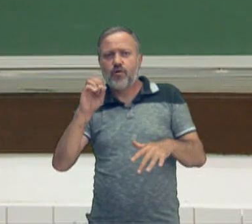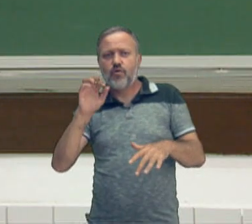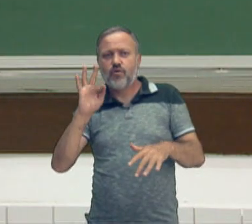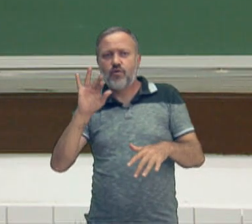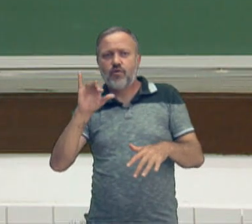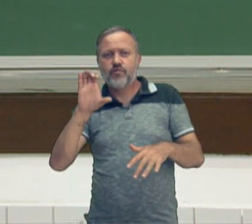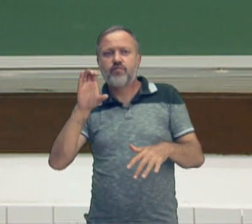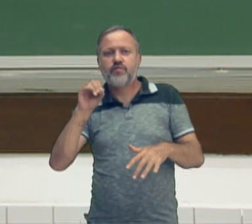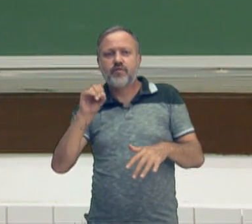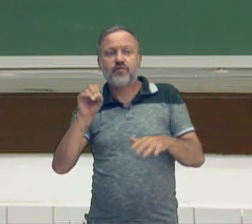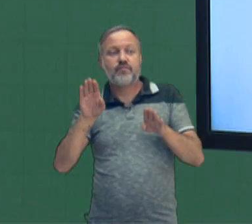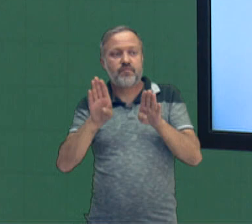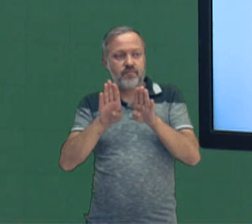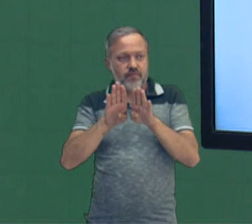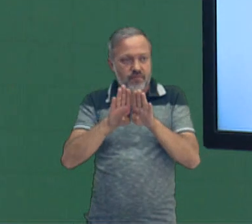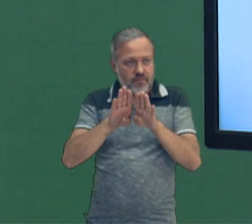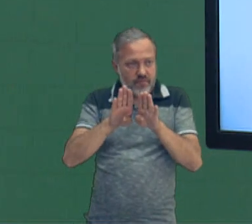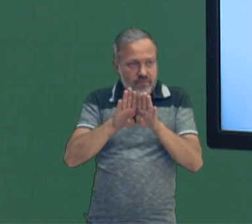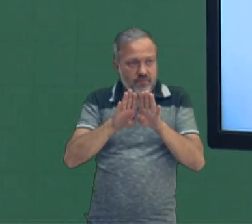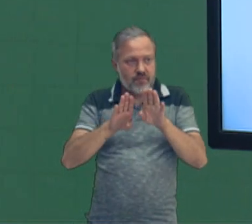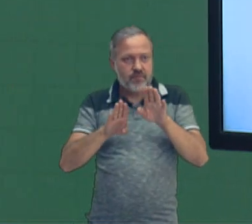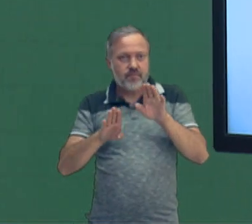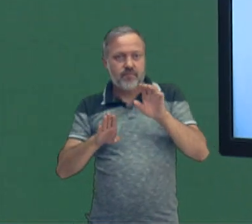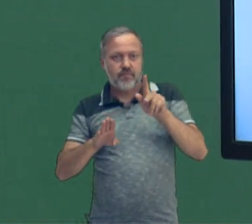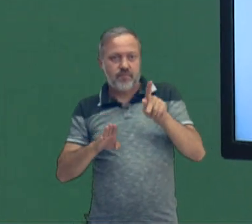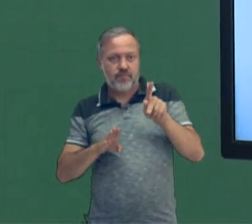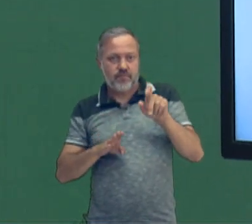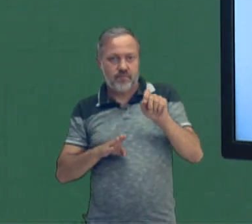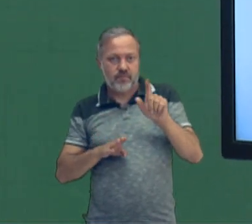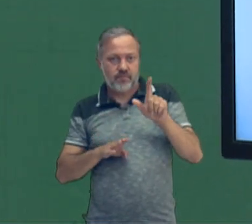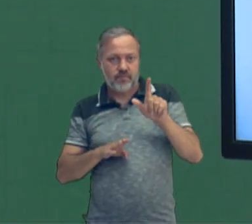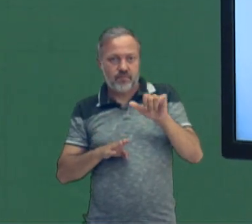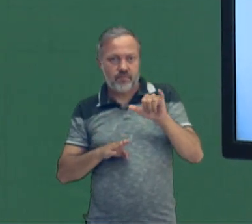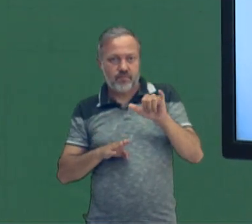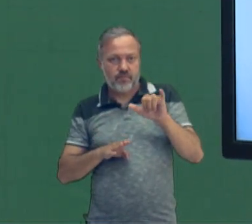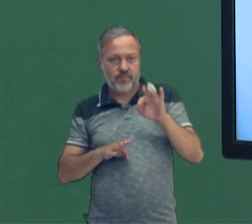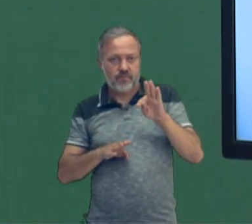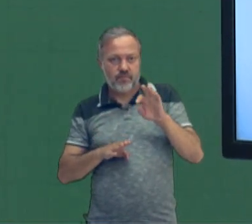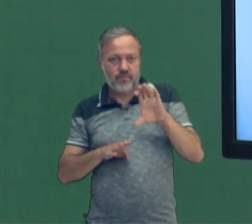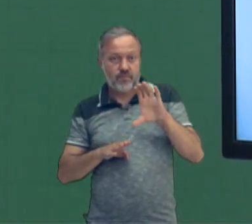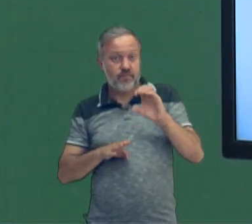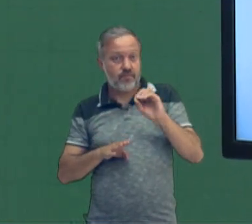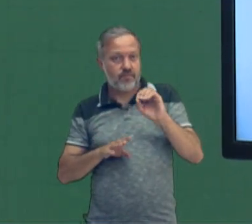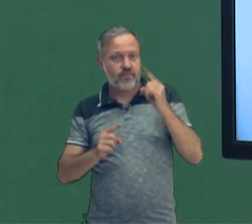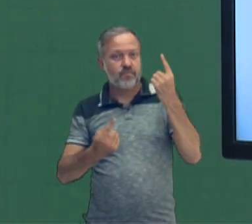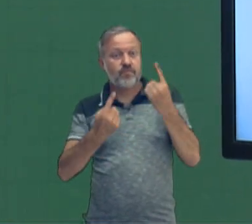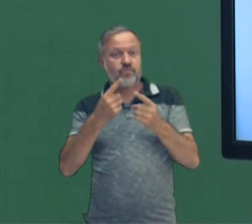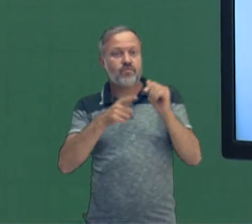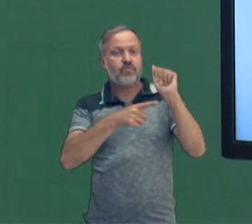Dá uma pensadinha e a gente já retorna aí fornecendo a sua resposta.